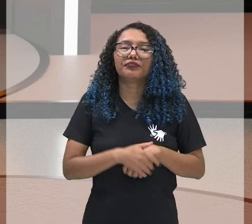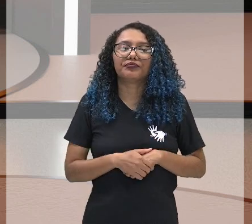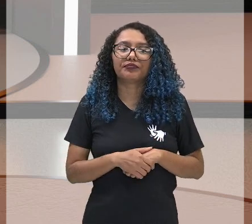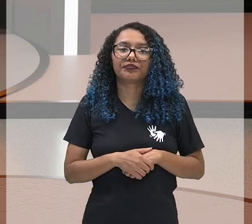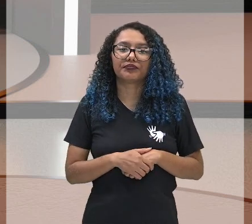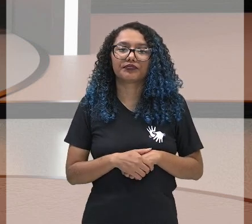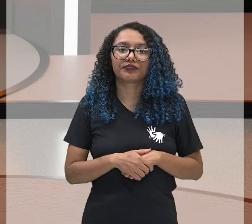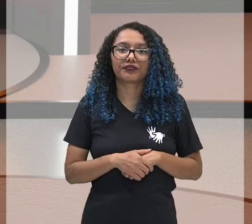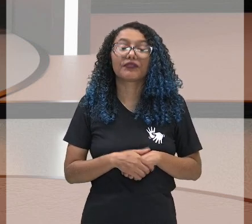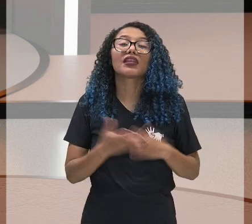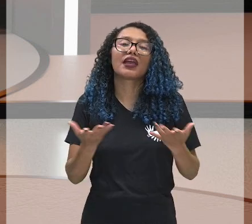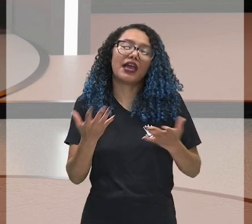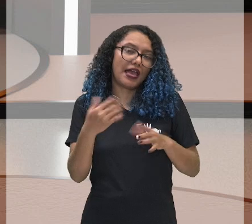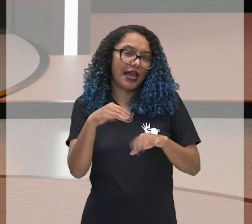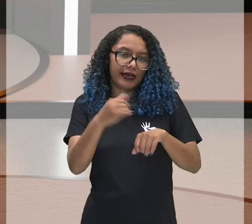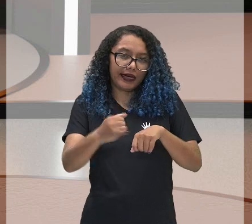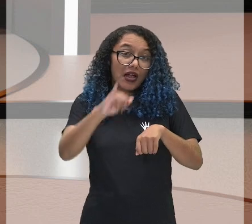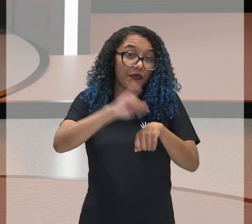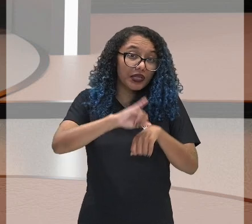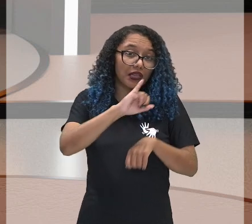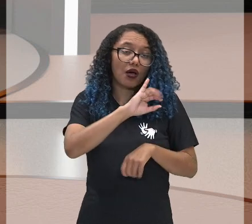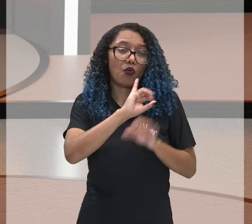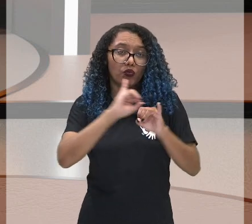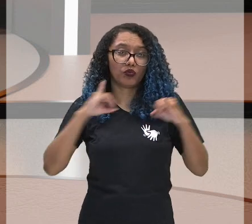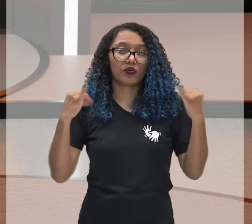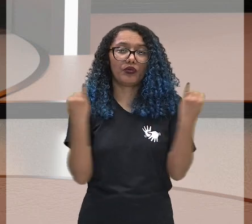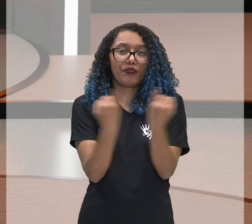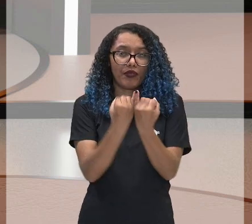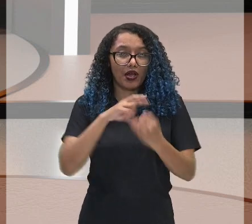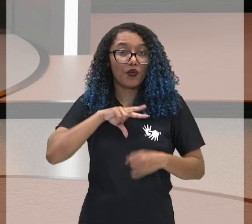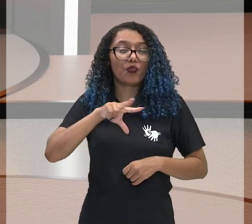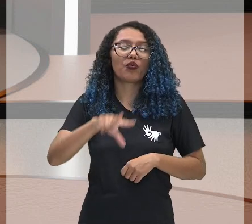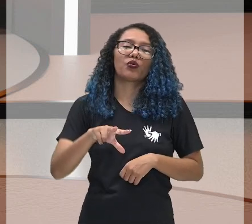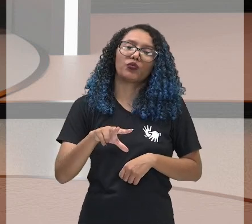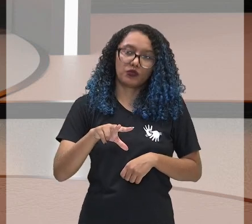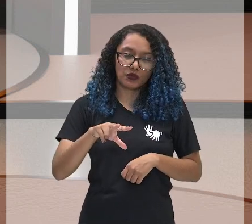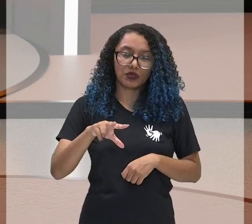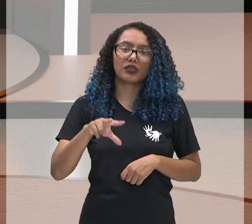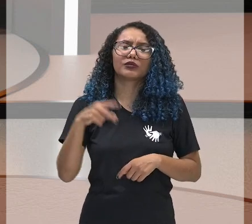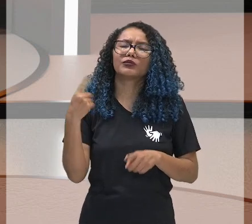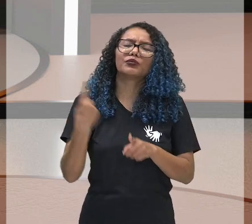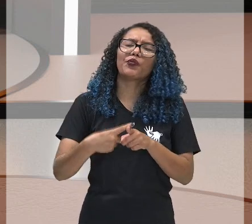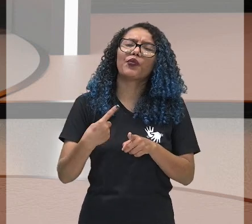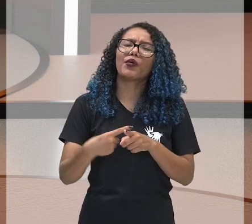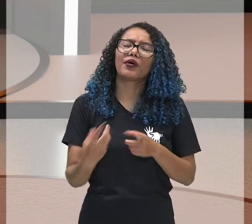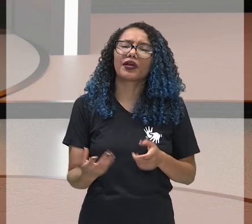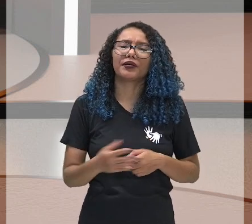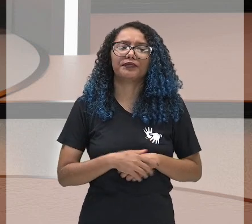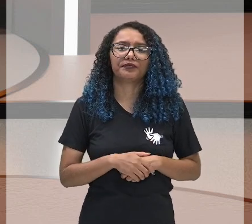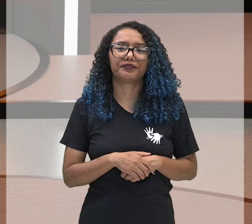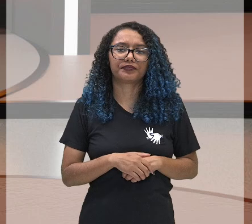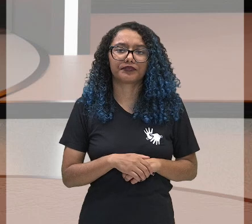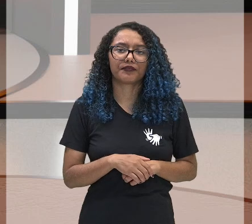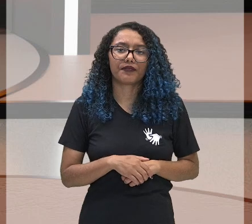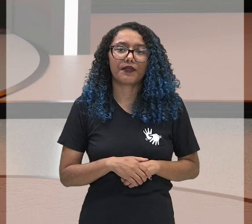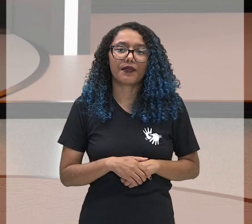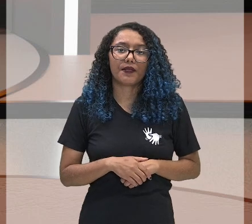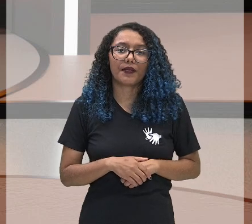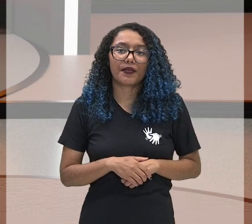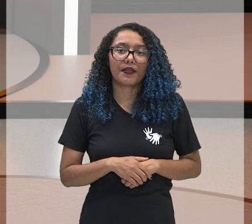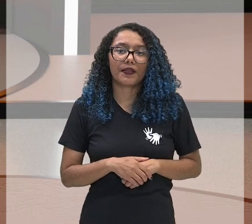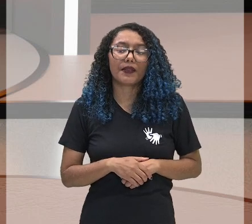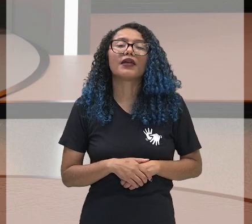capital do Império, né, gente? Do Império Português, visto que começou-se a se administrar